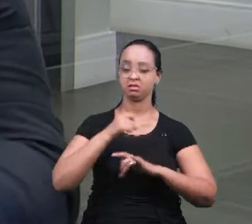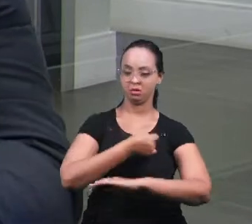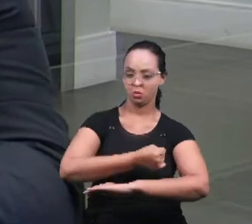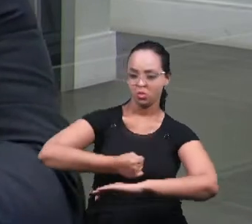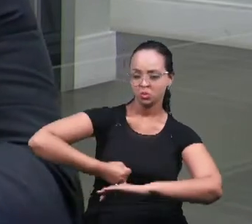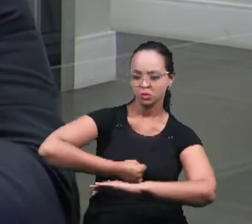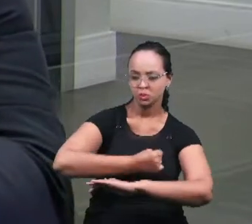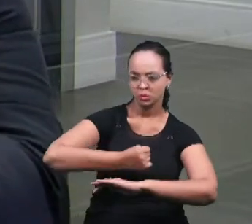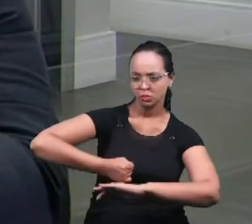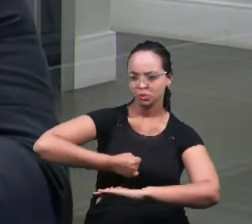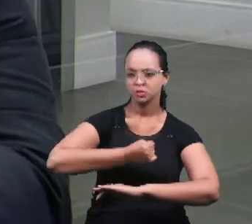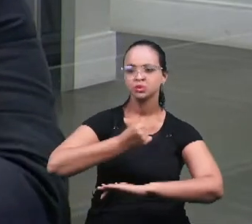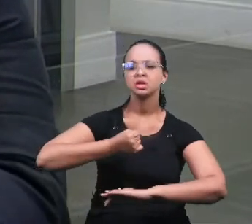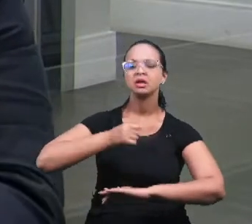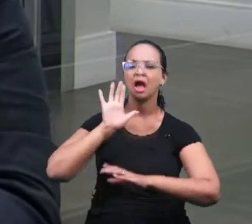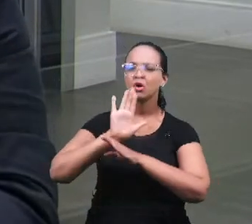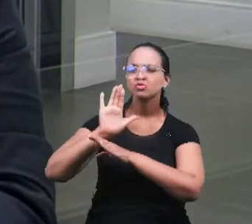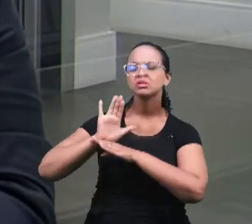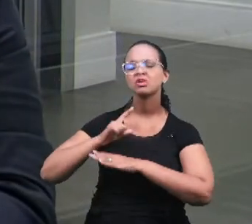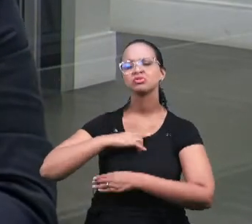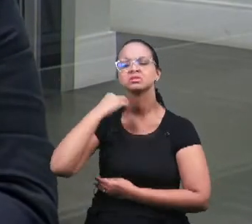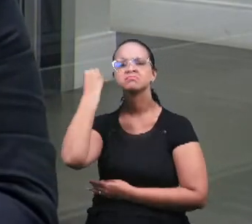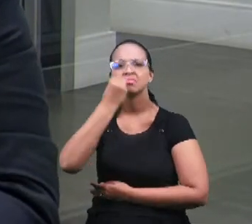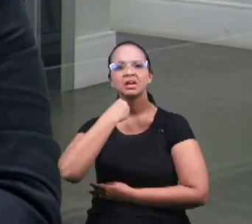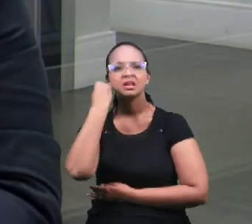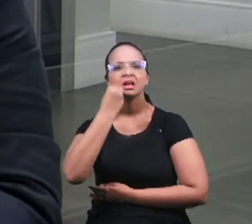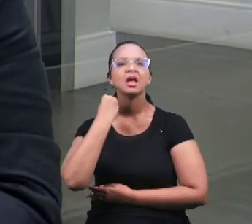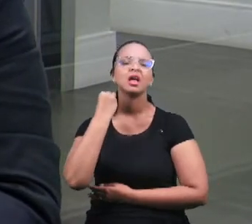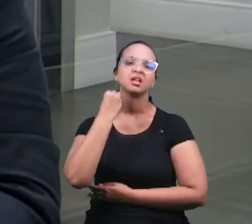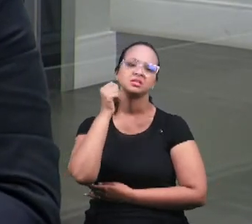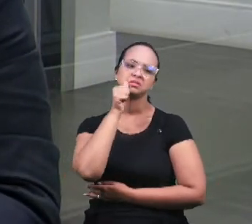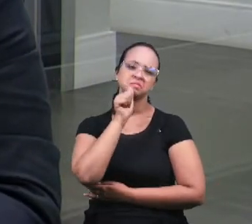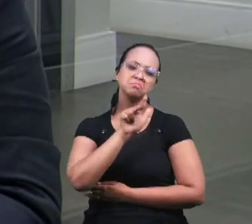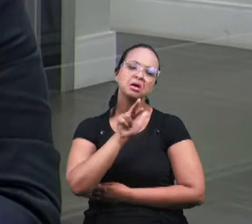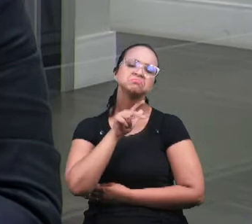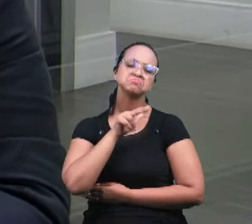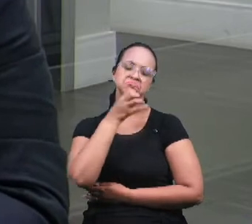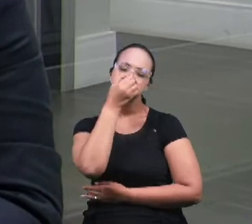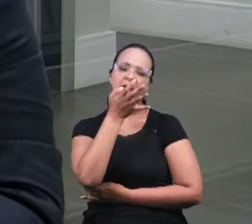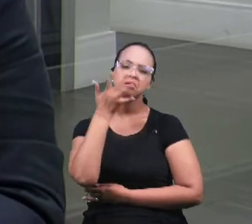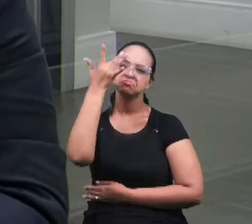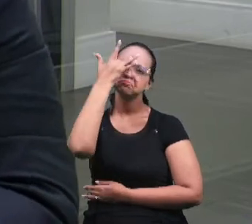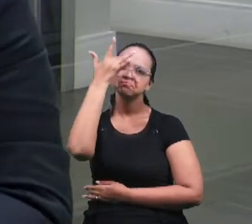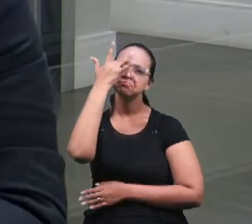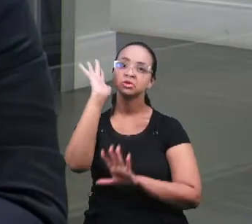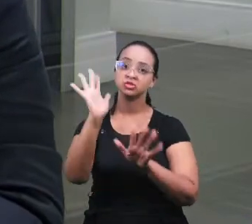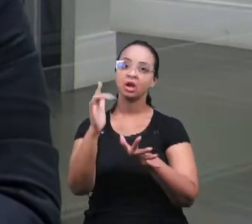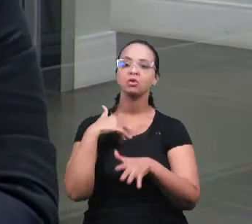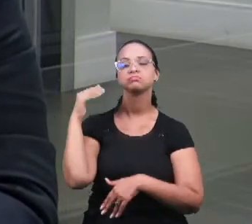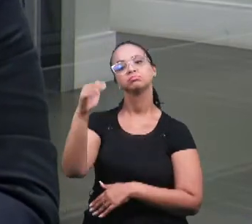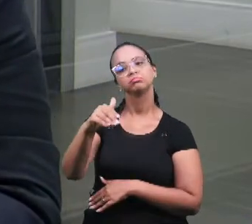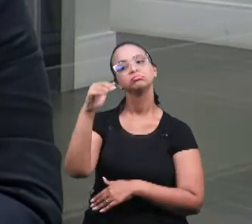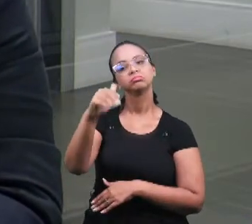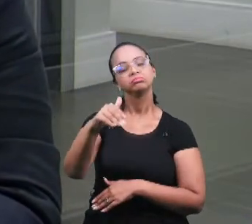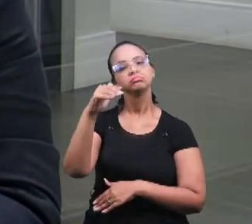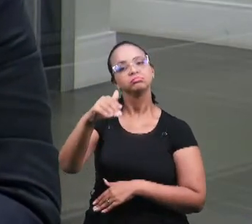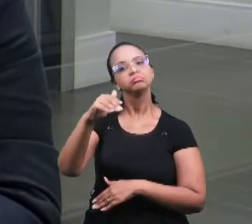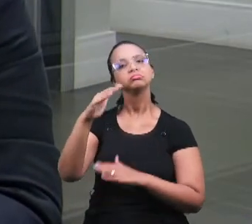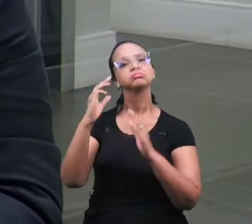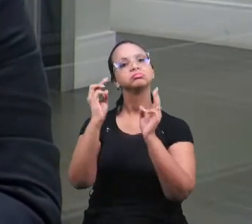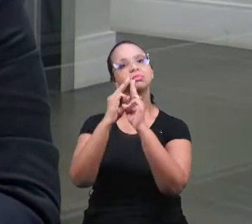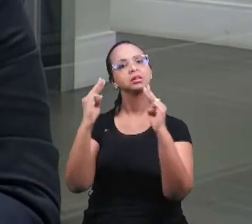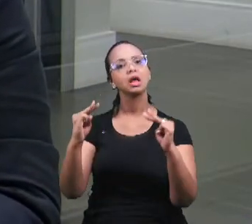ajudando ali e ouvindo experiências de irmãs muito maduras. E eu passei a ser muito integrado ao Manaim. Eu